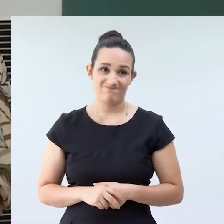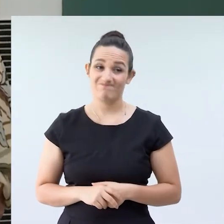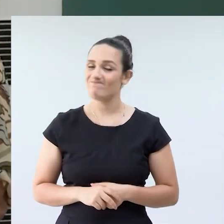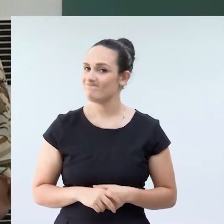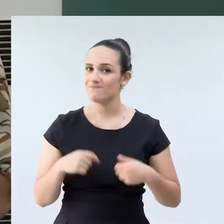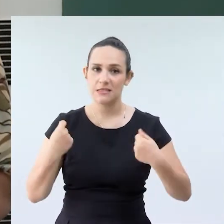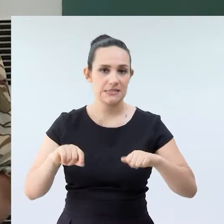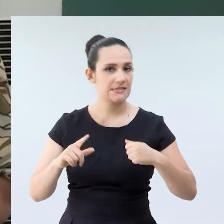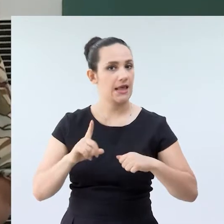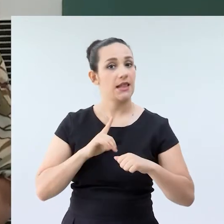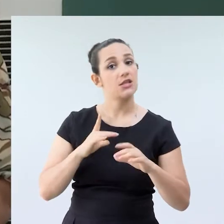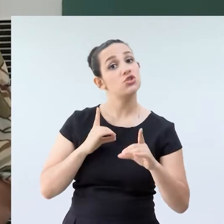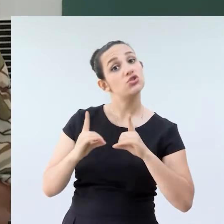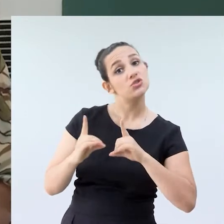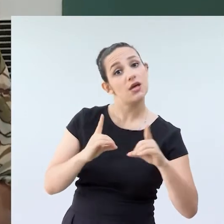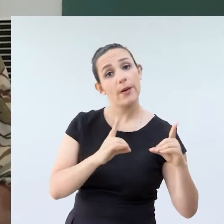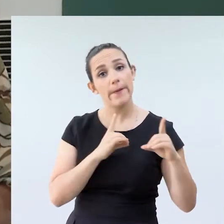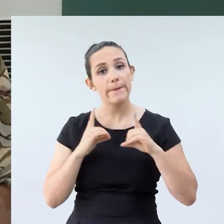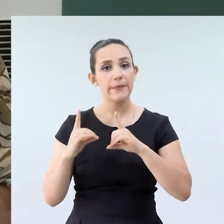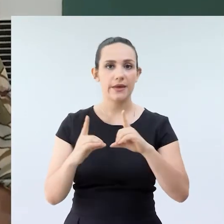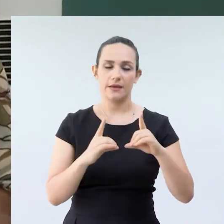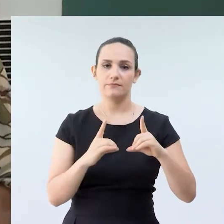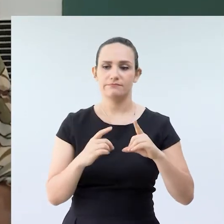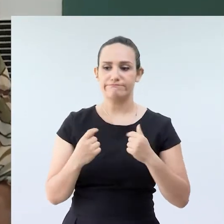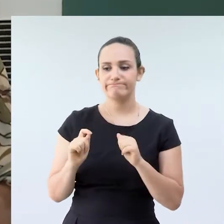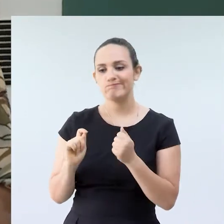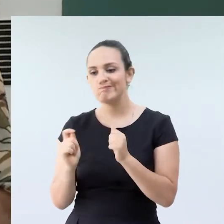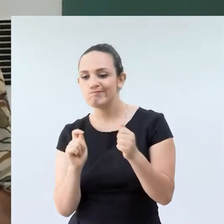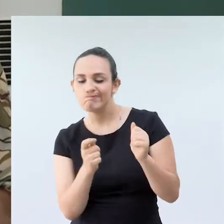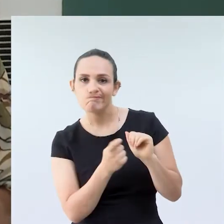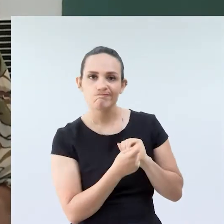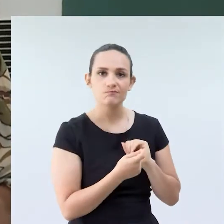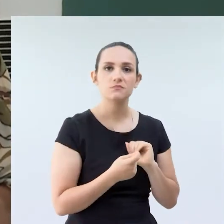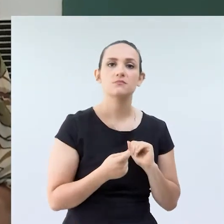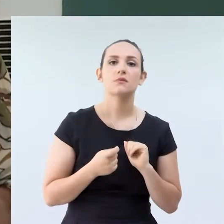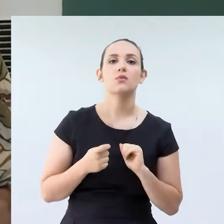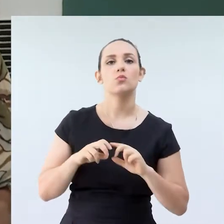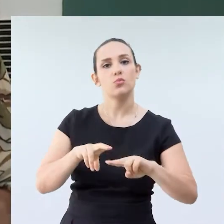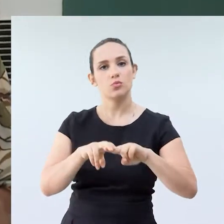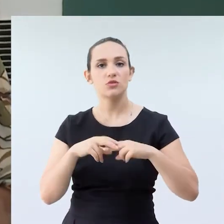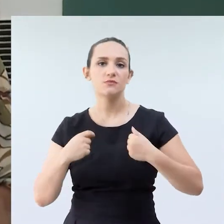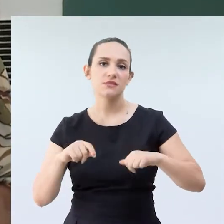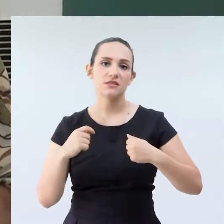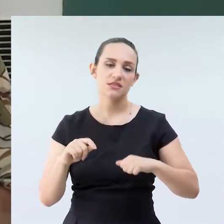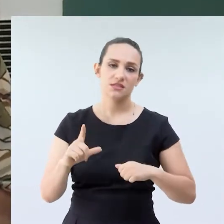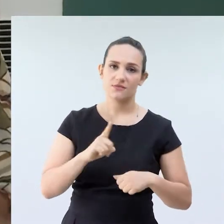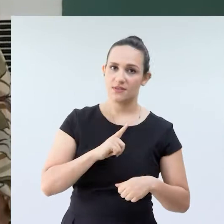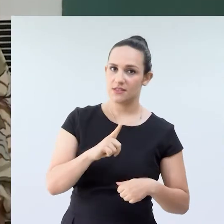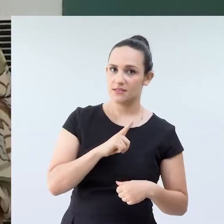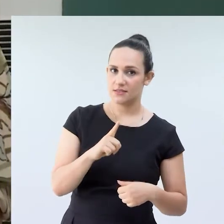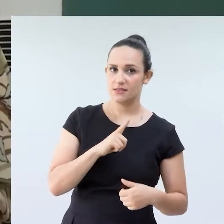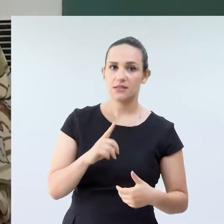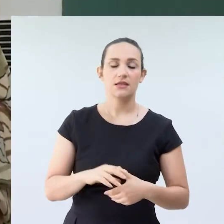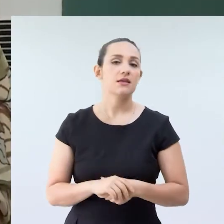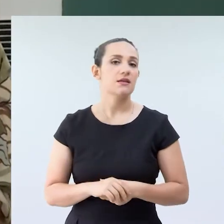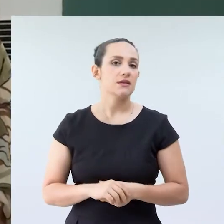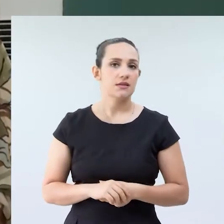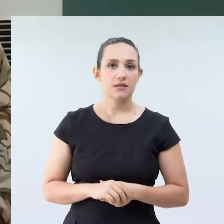dinâmica, né? Então a gente vem promovendo uma série de atividades, uma série